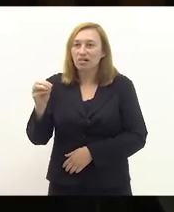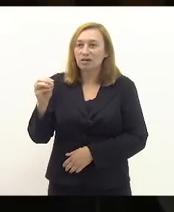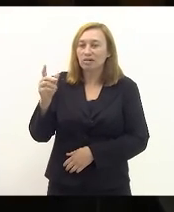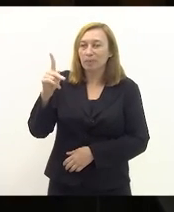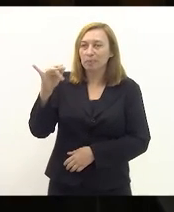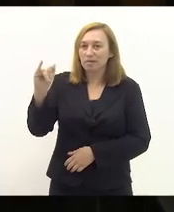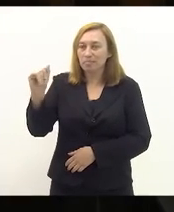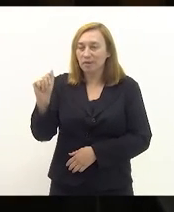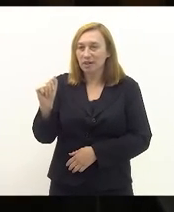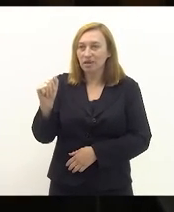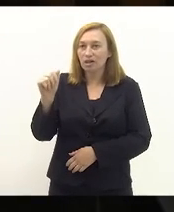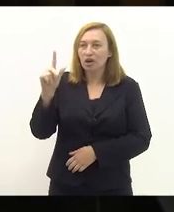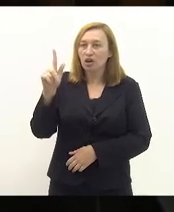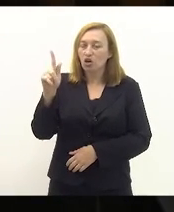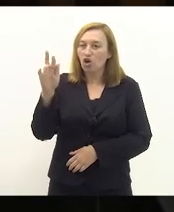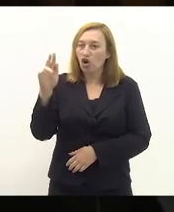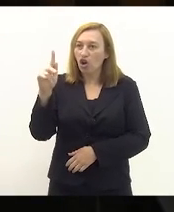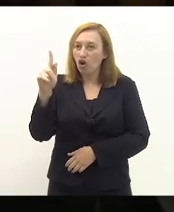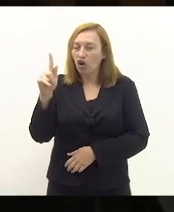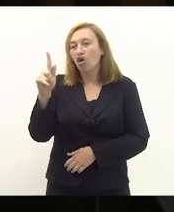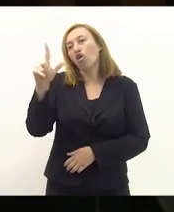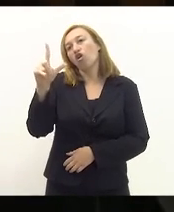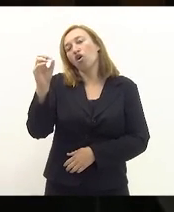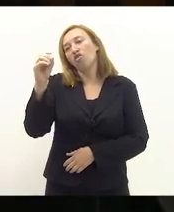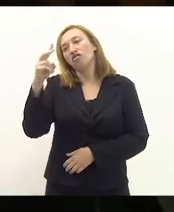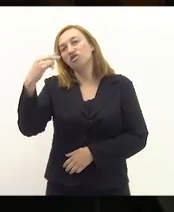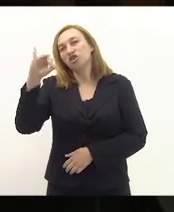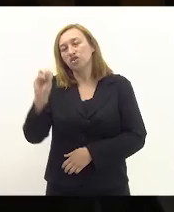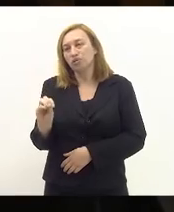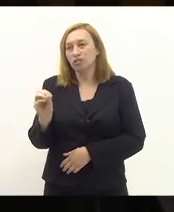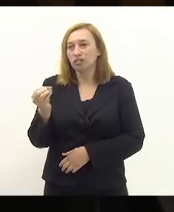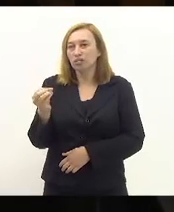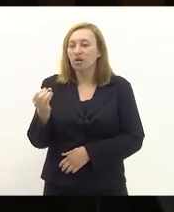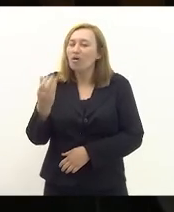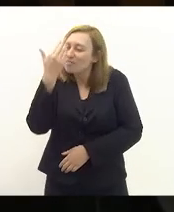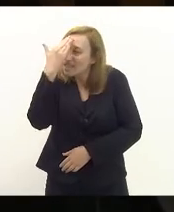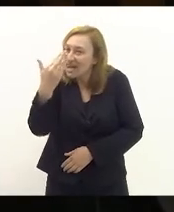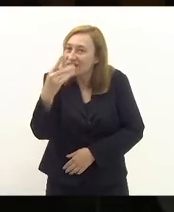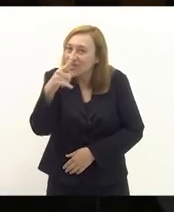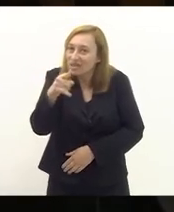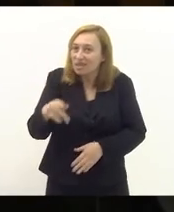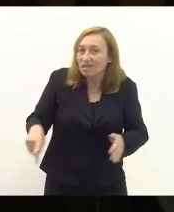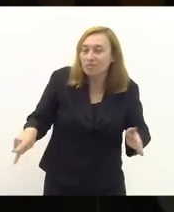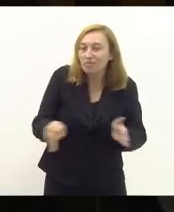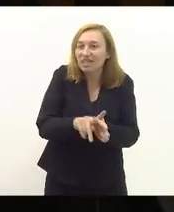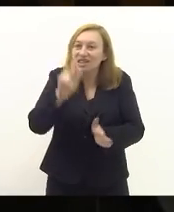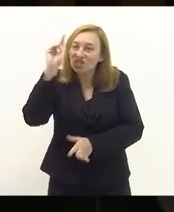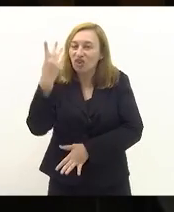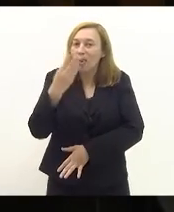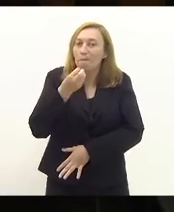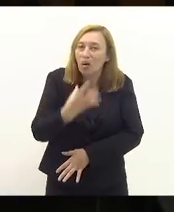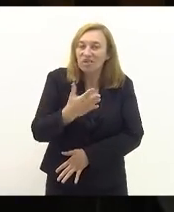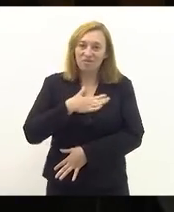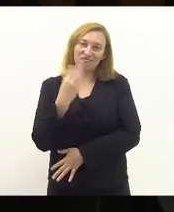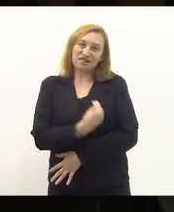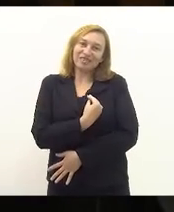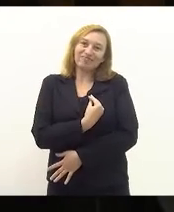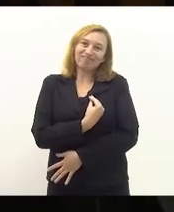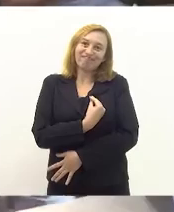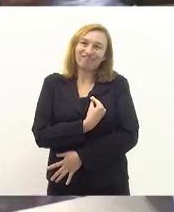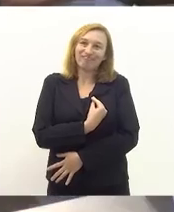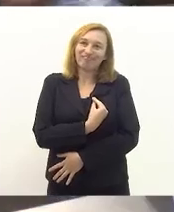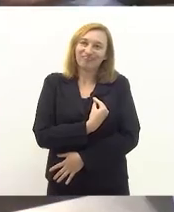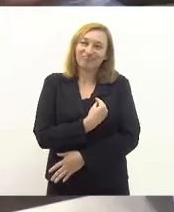e clovinho meu irmão meu muito obrigado por vocês fazerem parte dessa história boa da minha vida